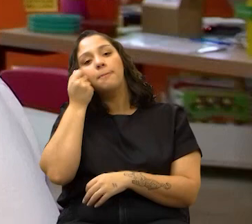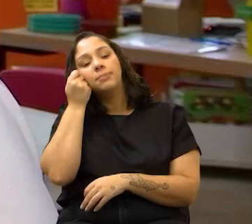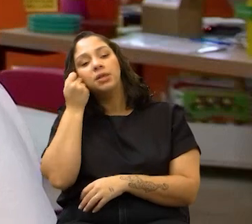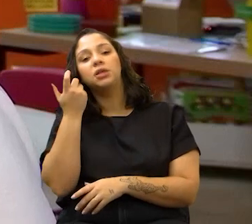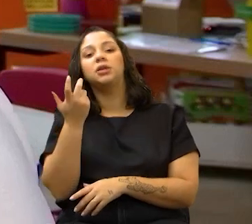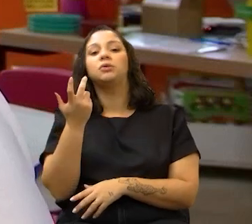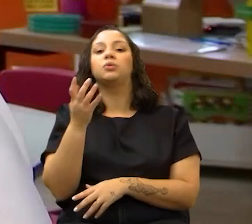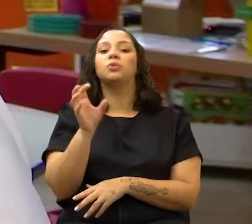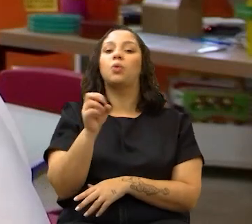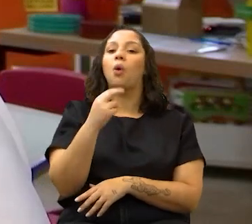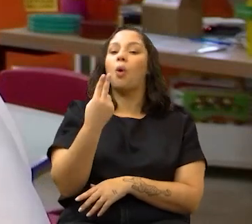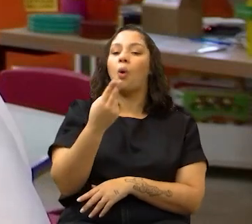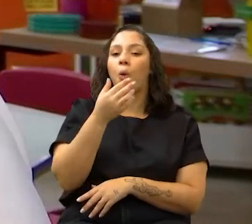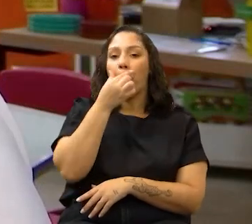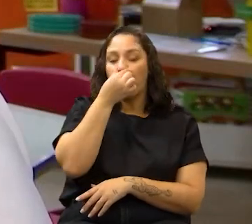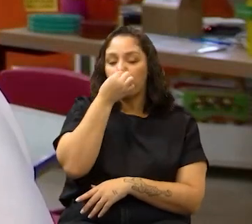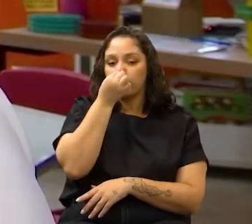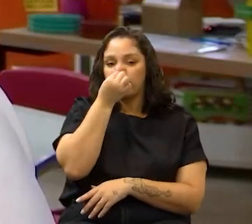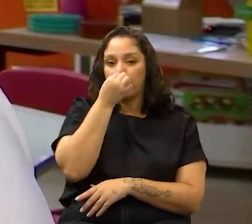abrigo, ou uma